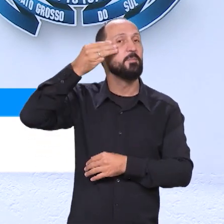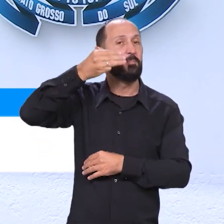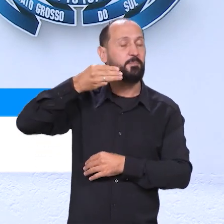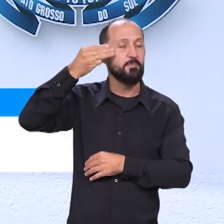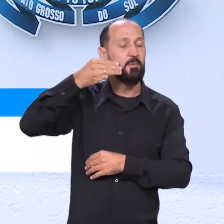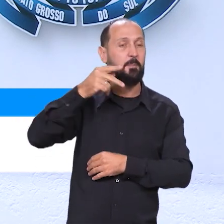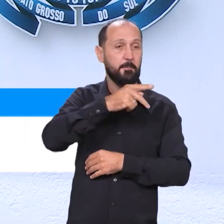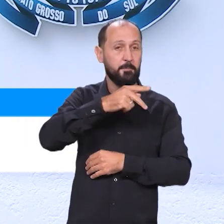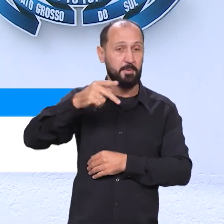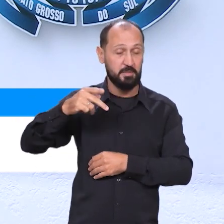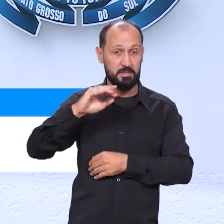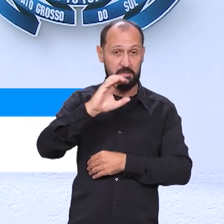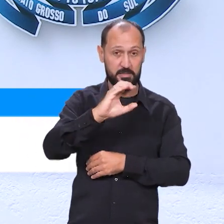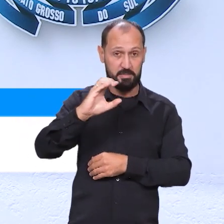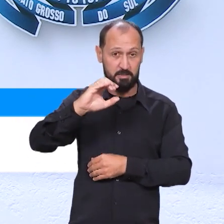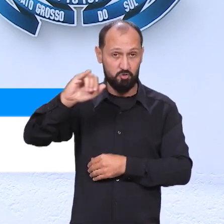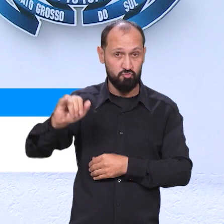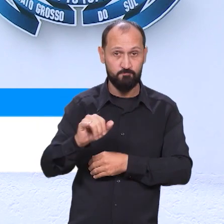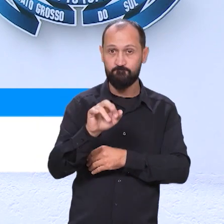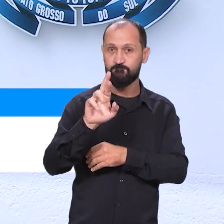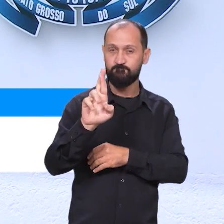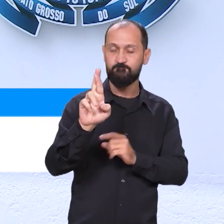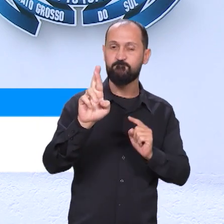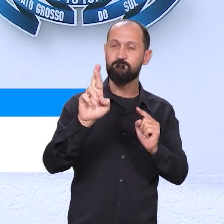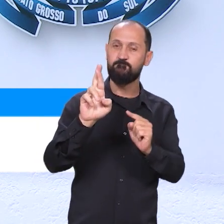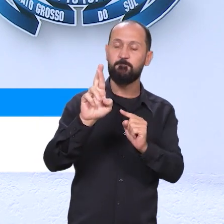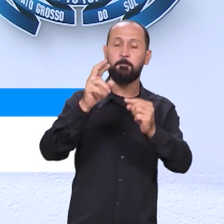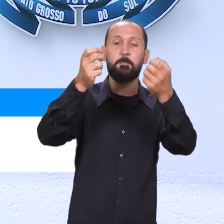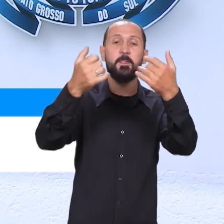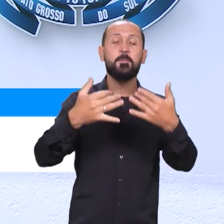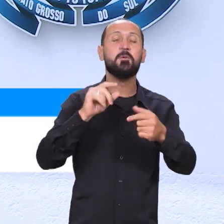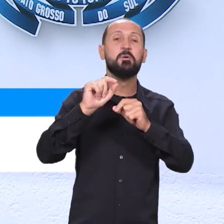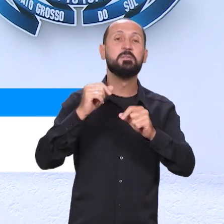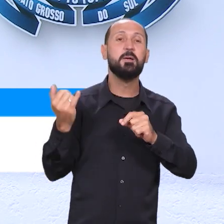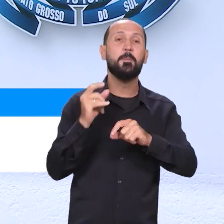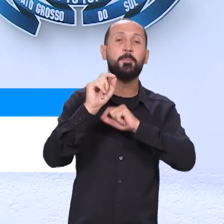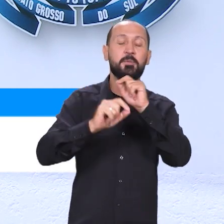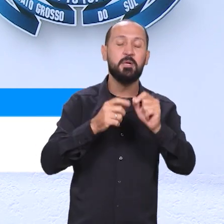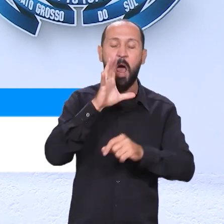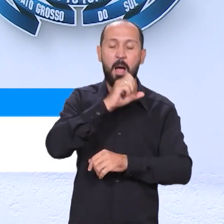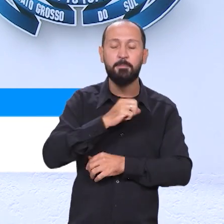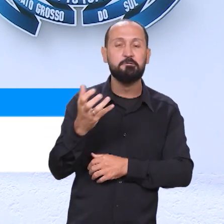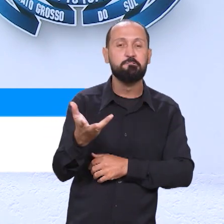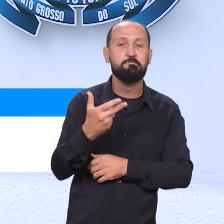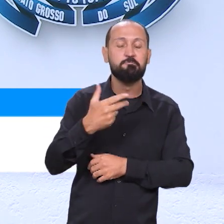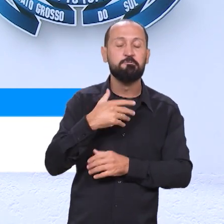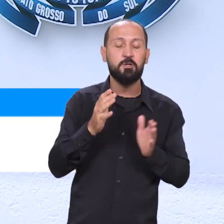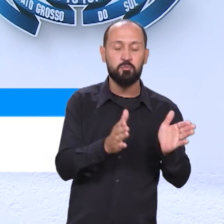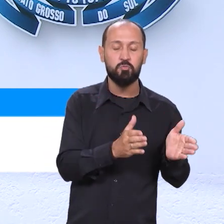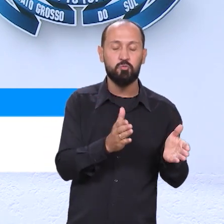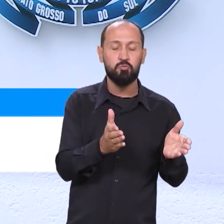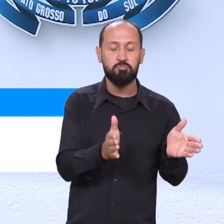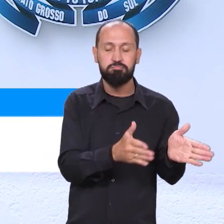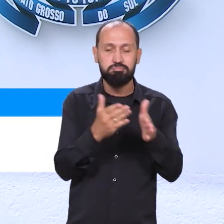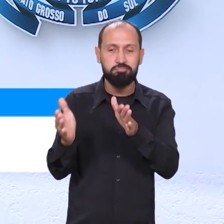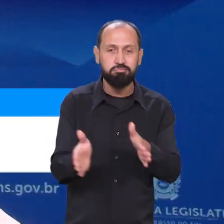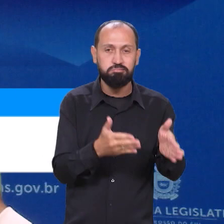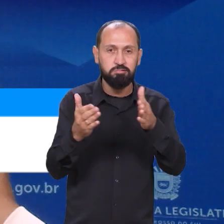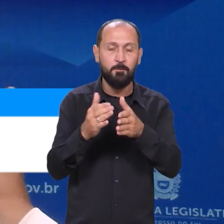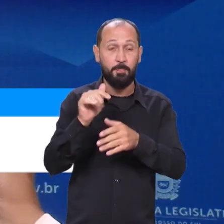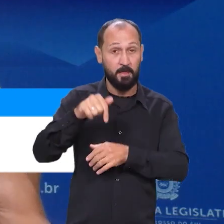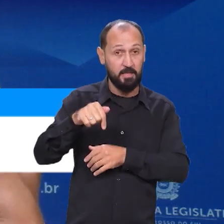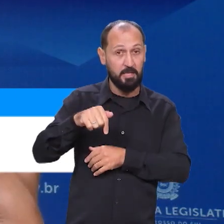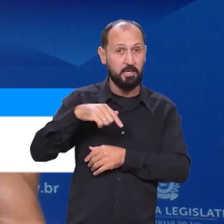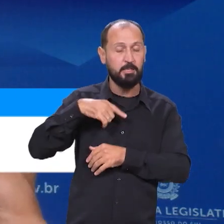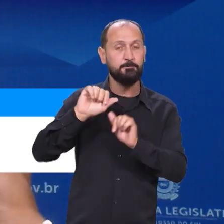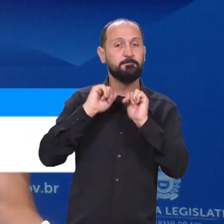Mara Caseiro, presidente da Comissão de Constituição, Justiça e Redação, falou da relevância da celeridade na tramitação dos projetos. Nós